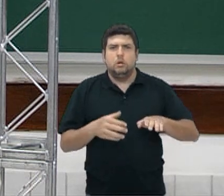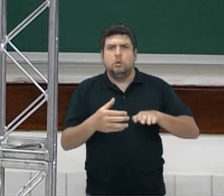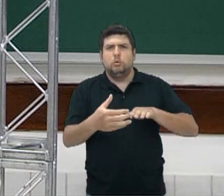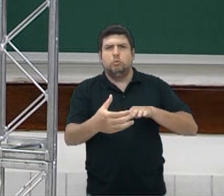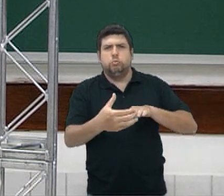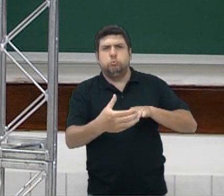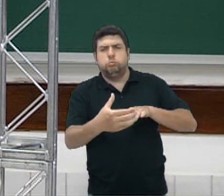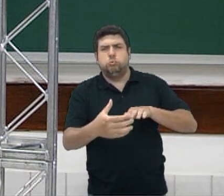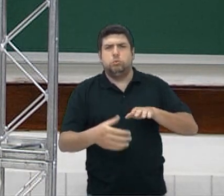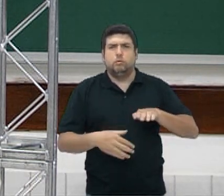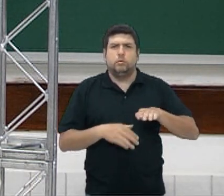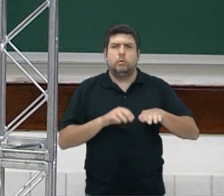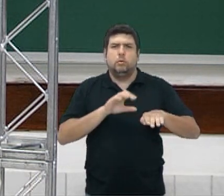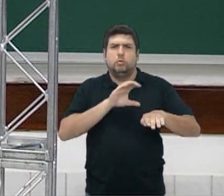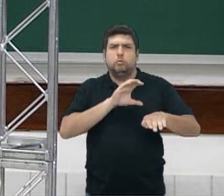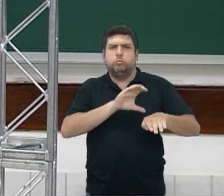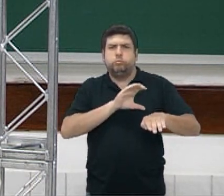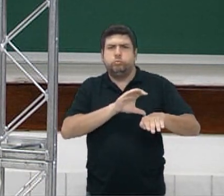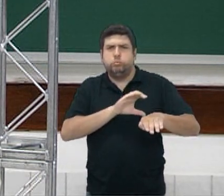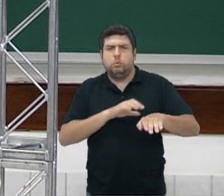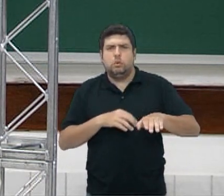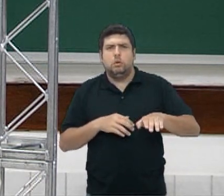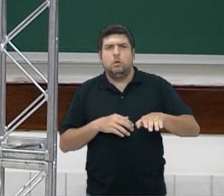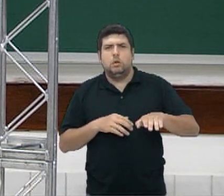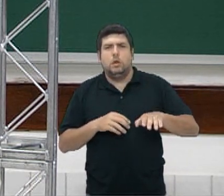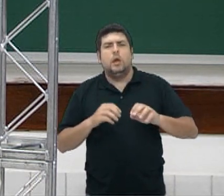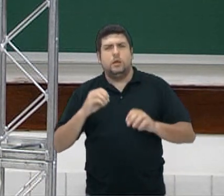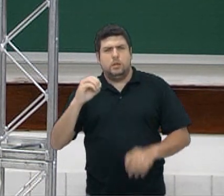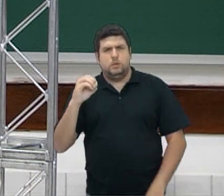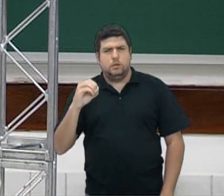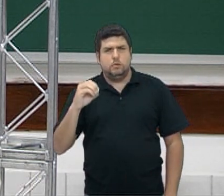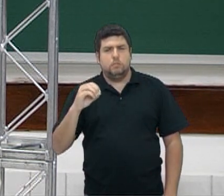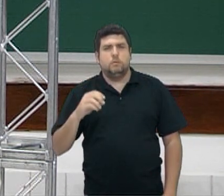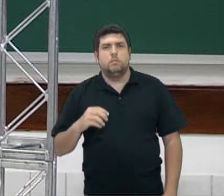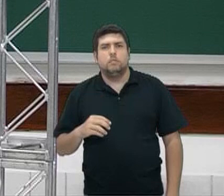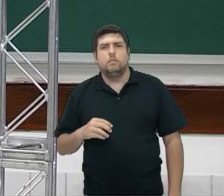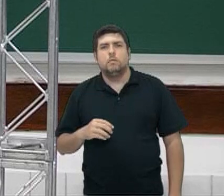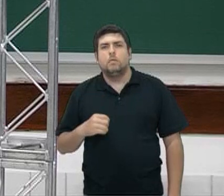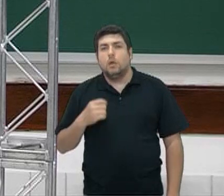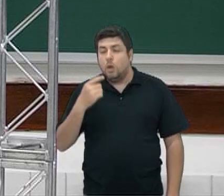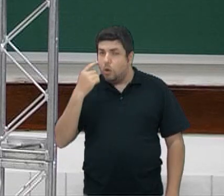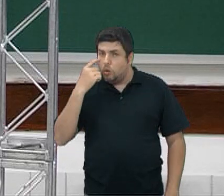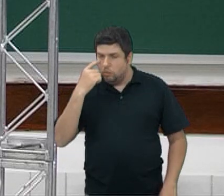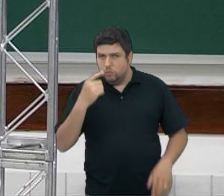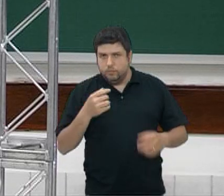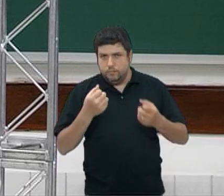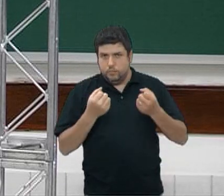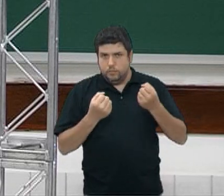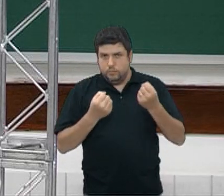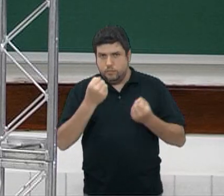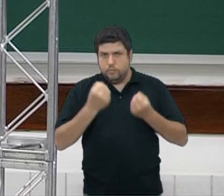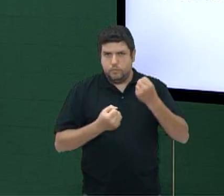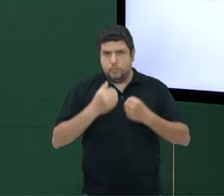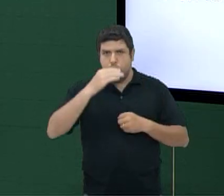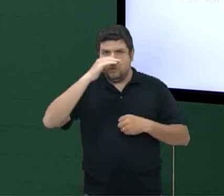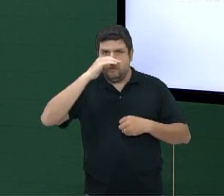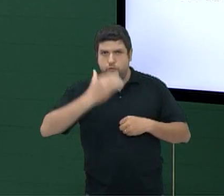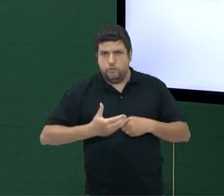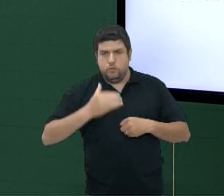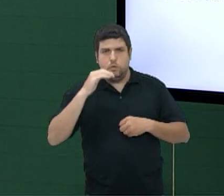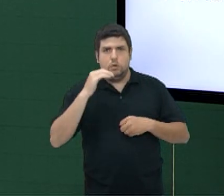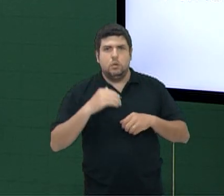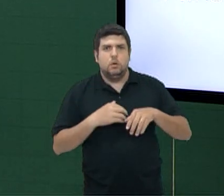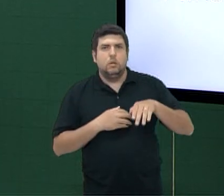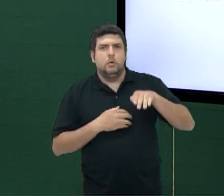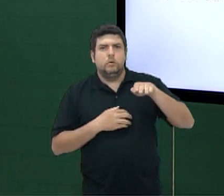nossos estudantes. Veja o seguinte, o nosso Herb, ele tem todas as forças resistivas que